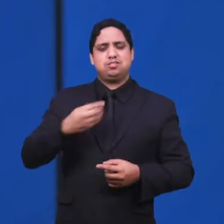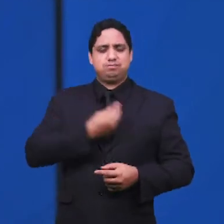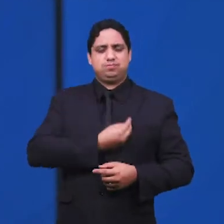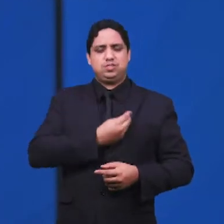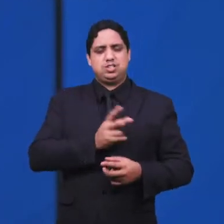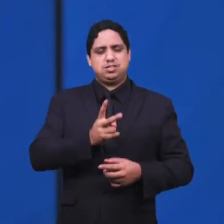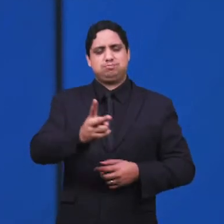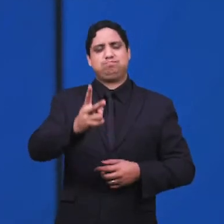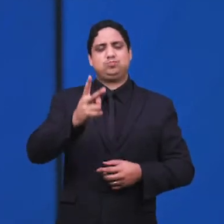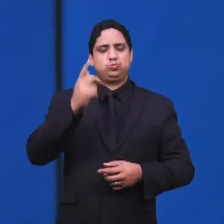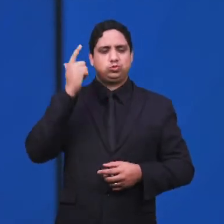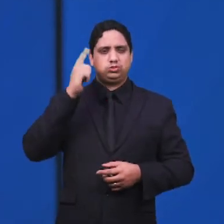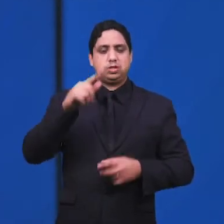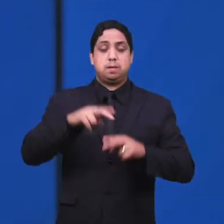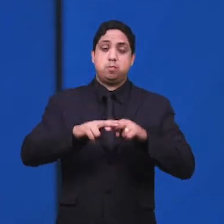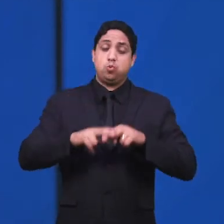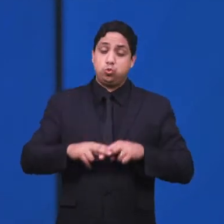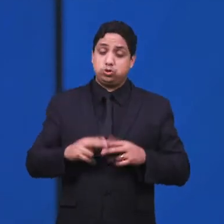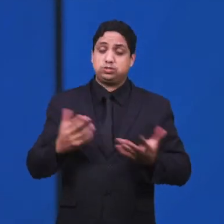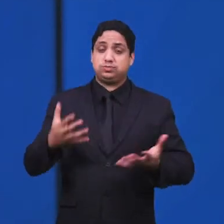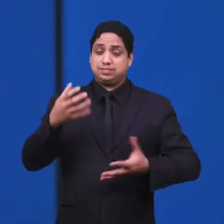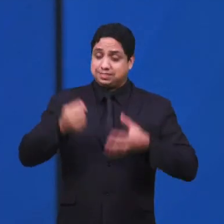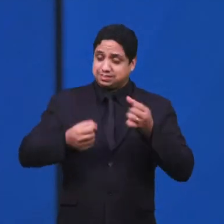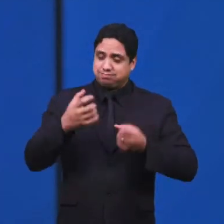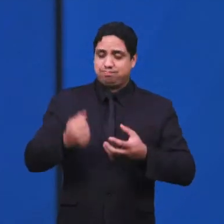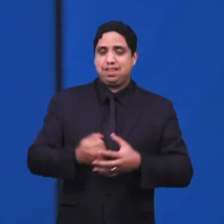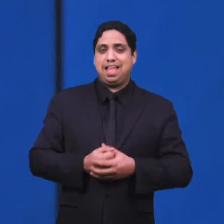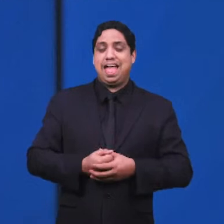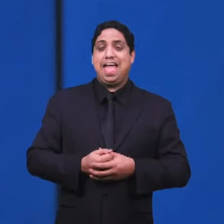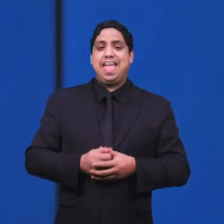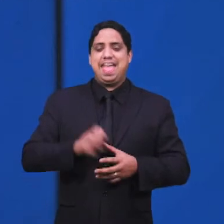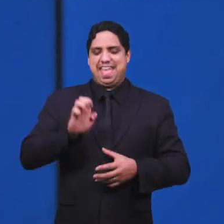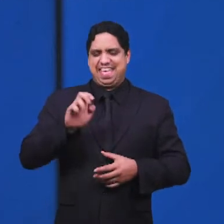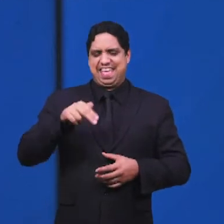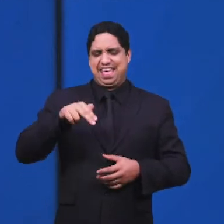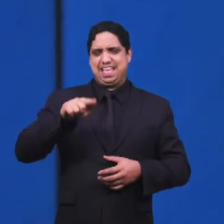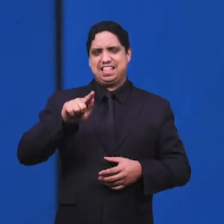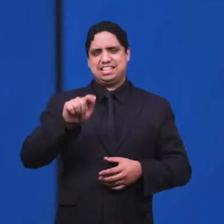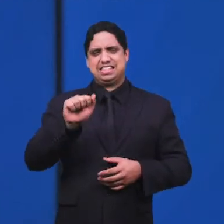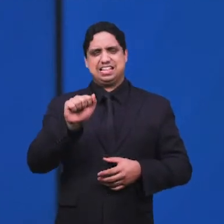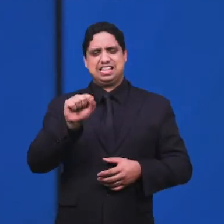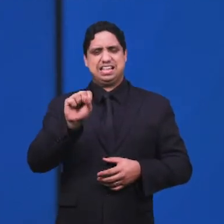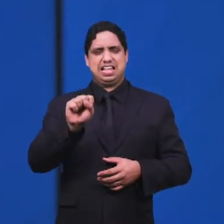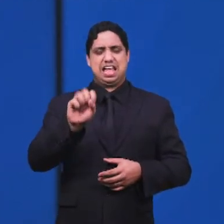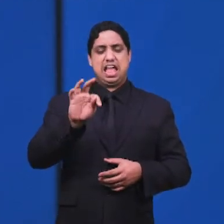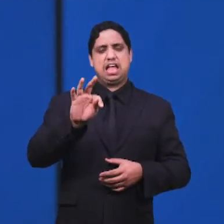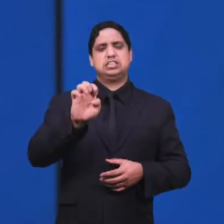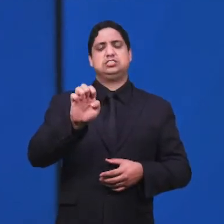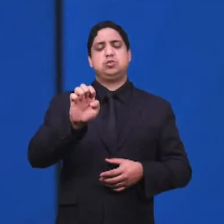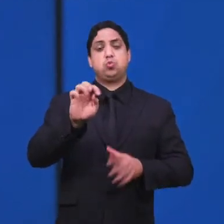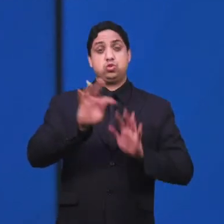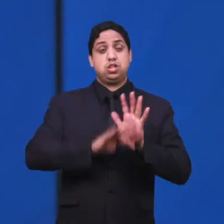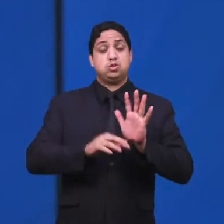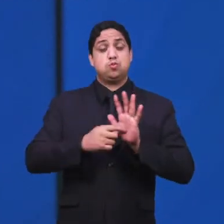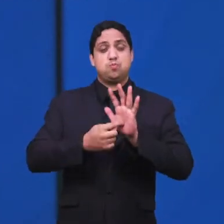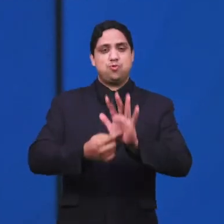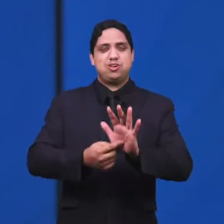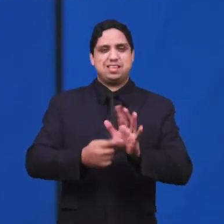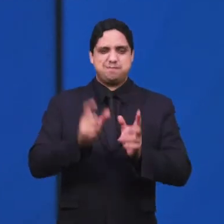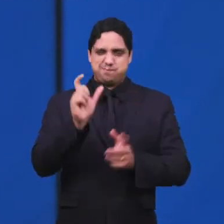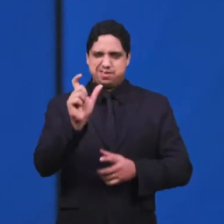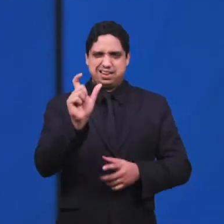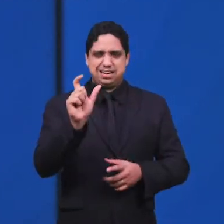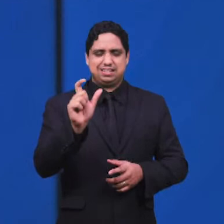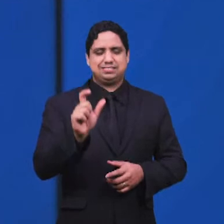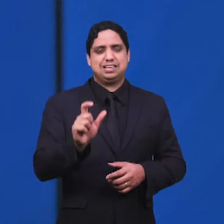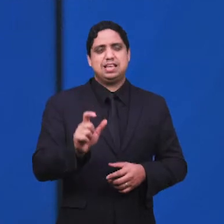Então, por isso, o leite é um alimento. E agora, engaste, né? Como o texto quando fala a expressão